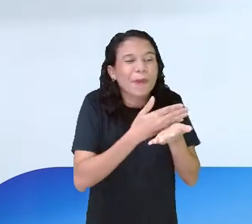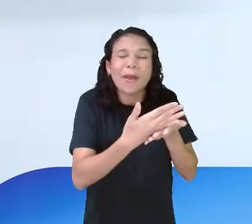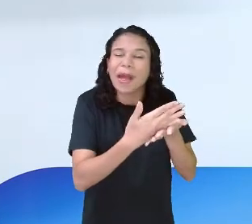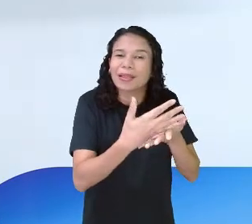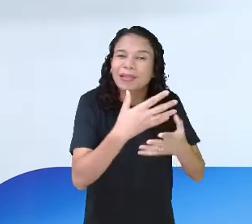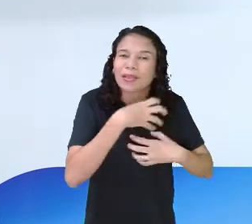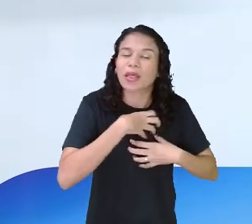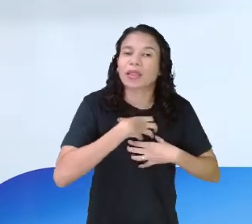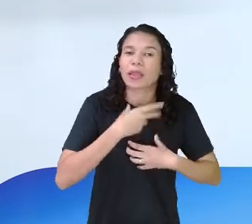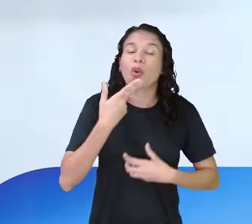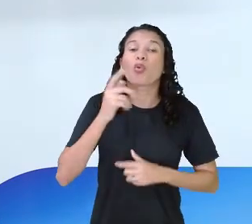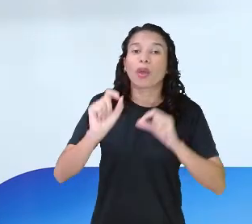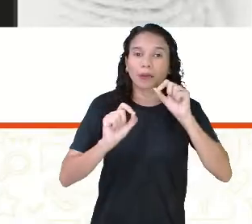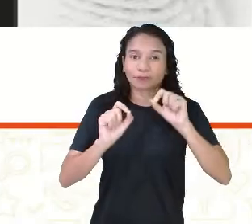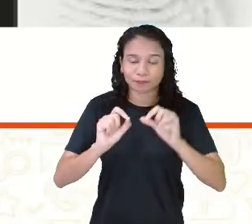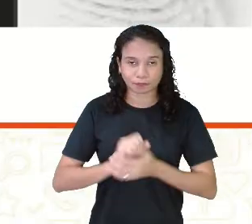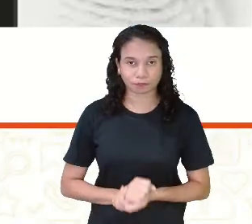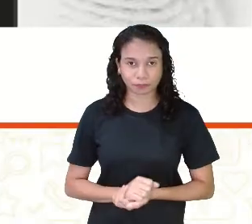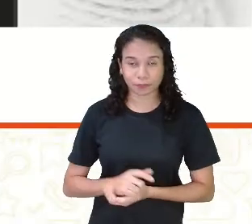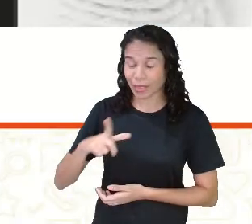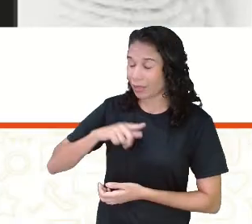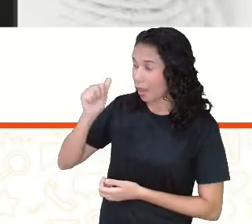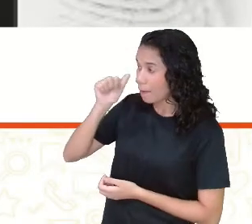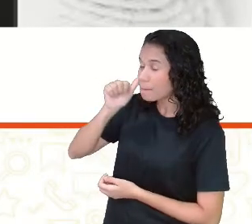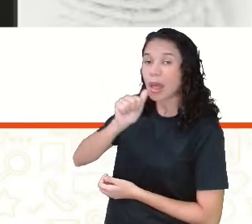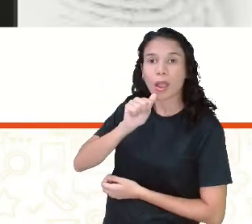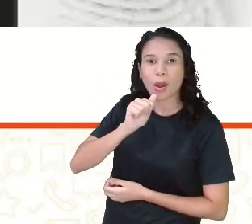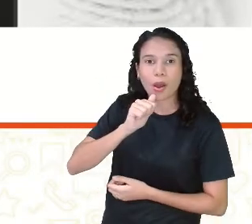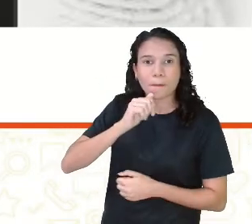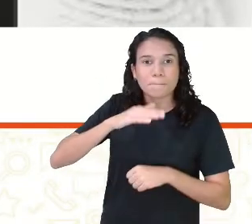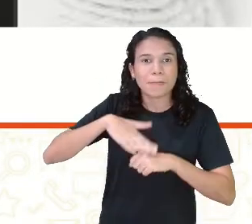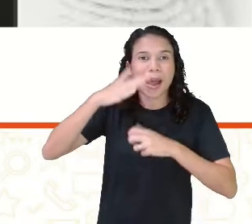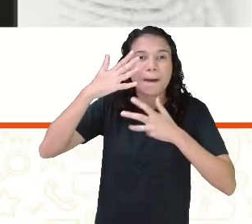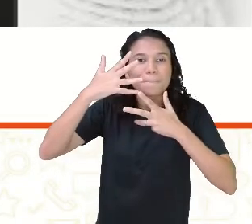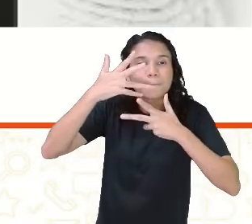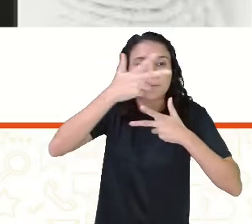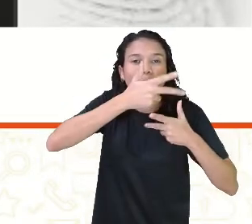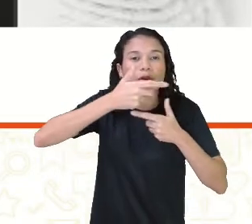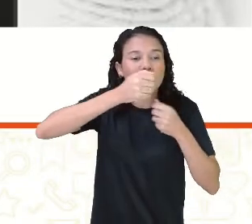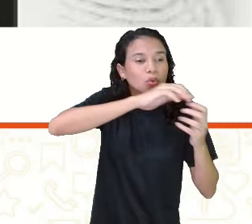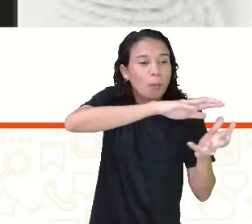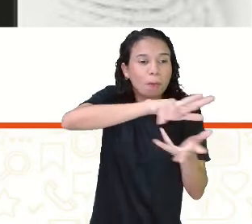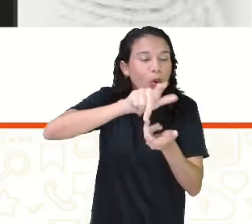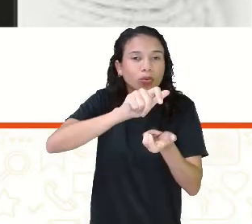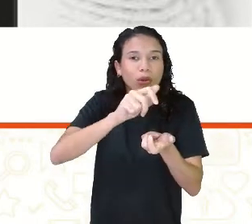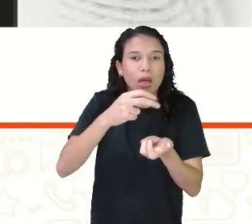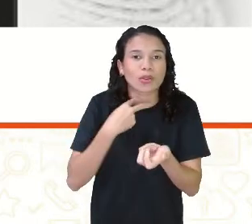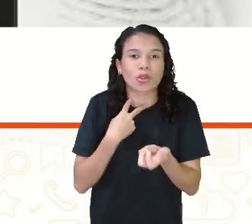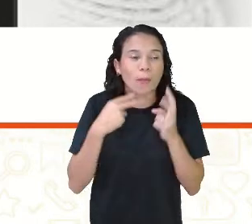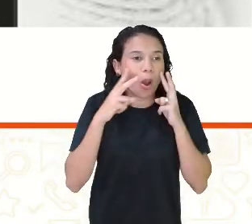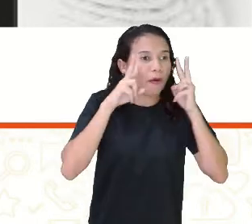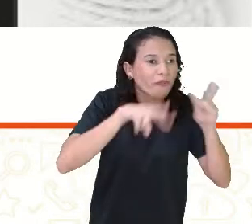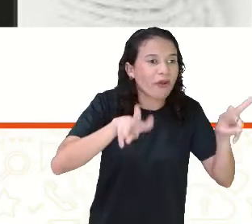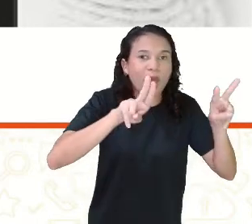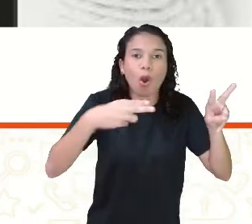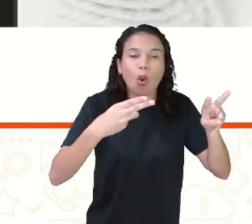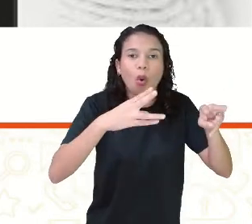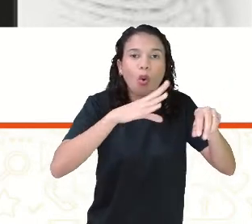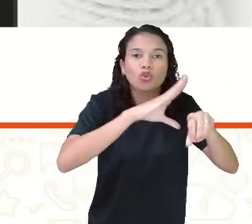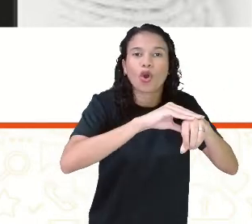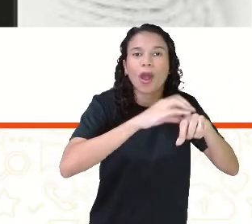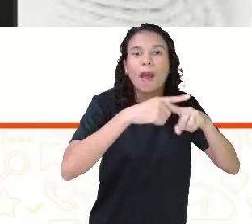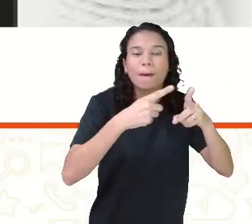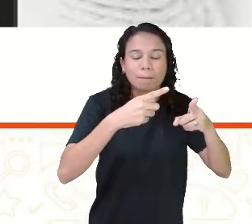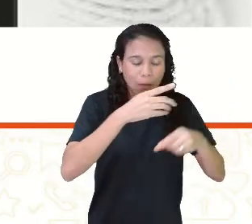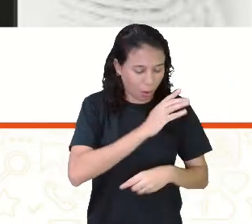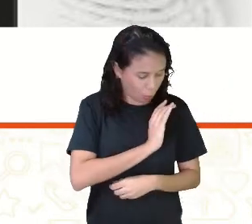dizia o seguinte: as melhores e mais belas coisas do mundo não podem ser vistas nem tocadas, mas o coração